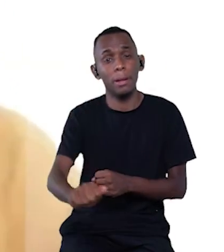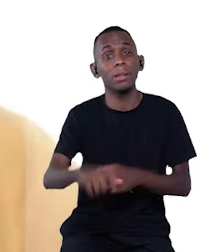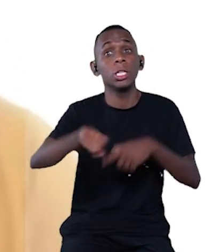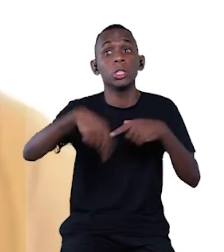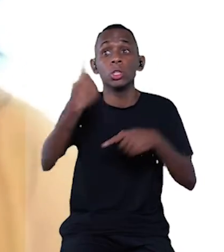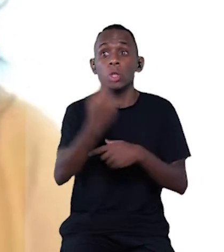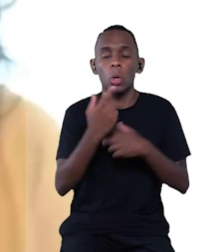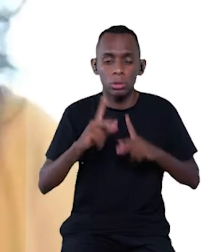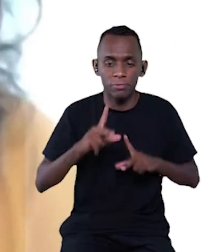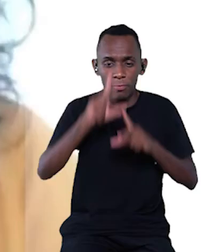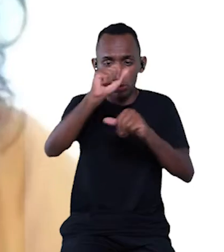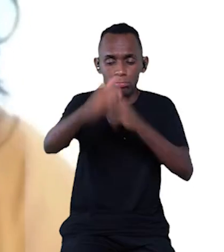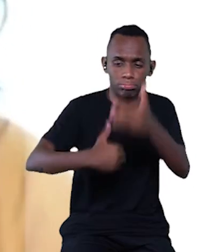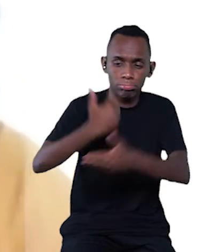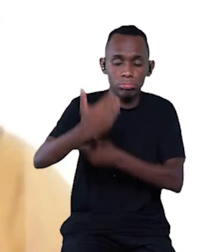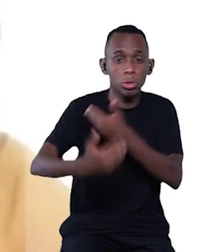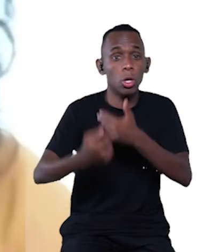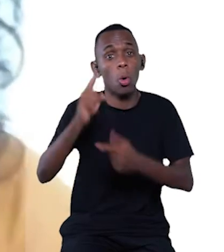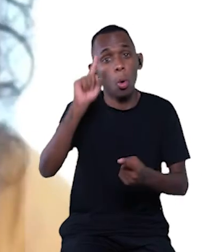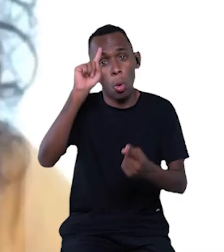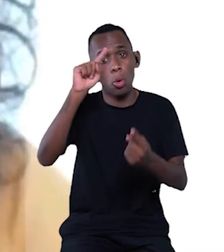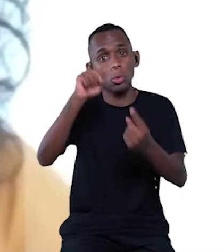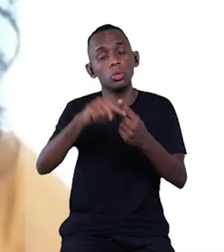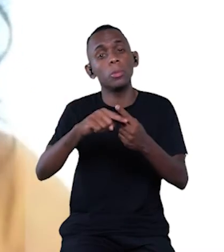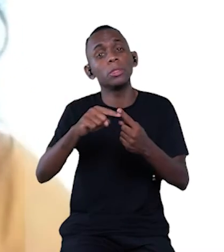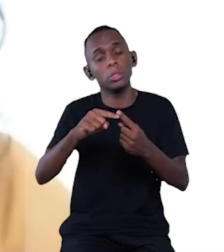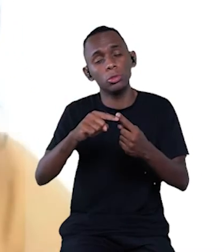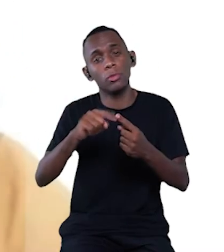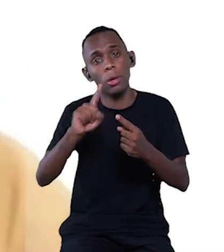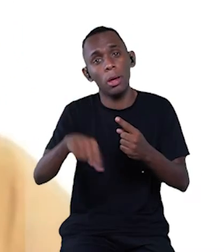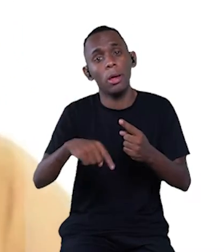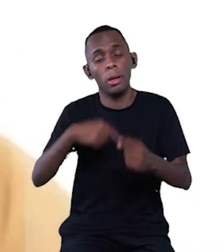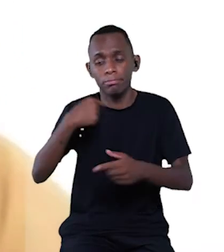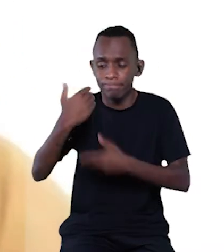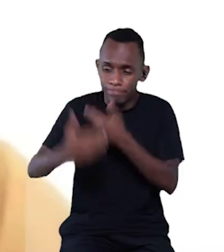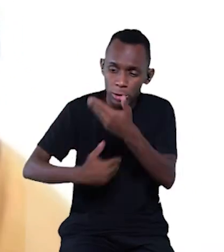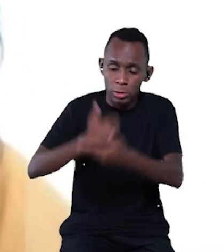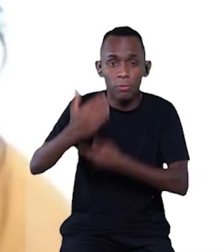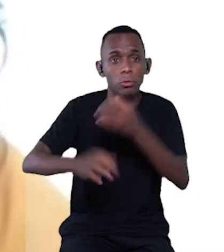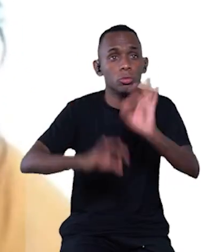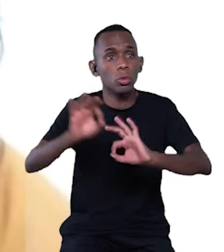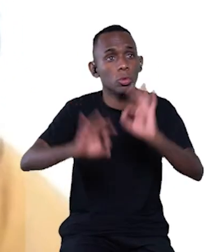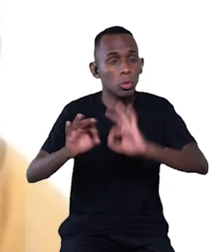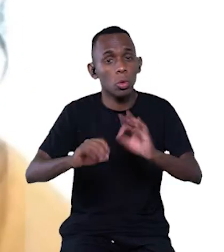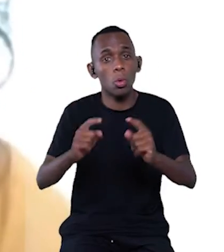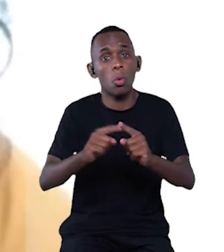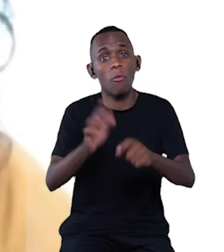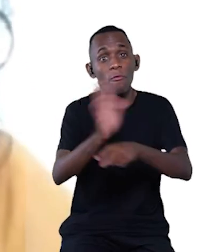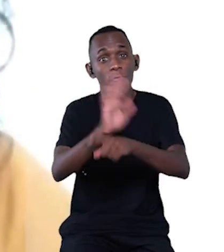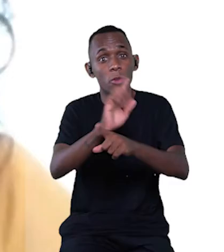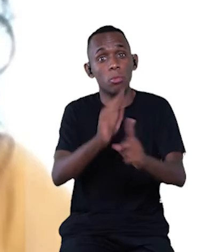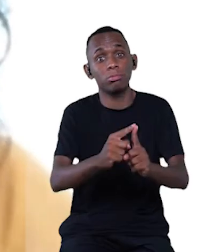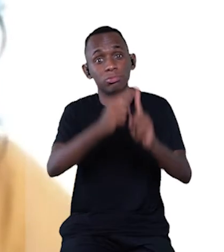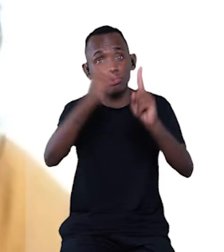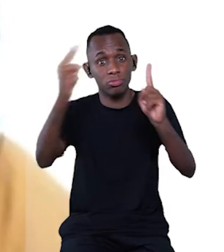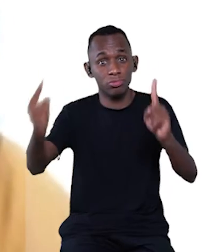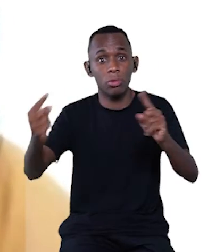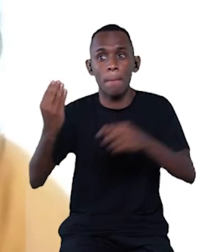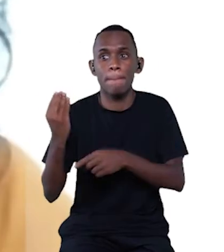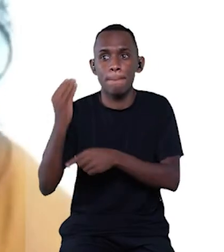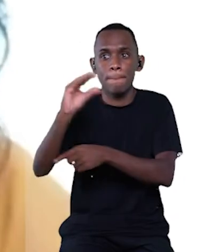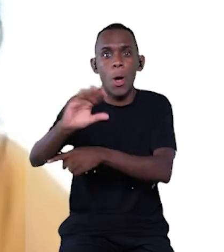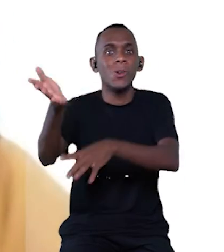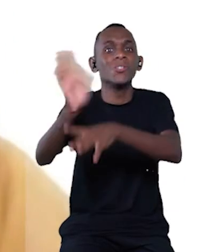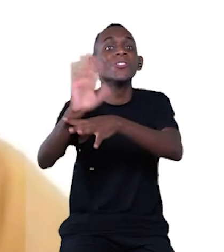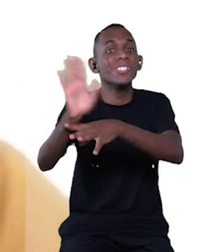está fortalecendo esse roteiro, e a nossa ideia é tentar editais de produção para colocar o Selvagem